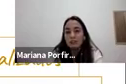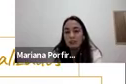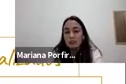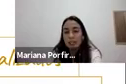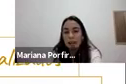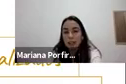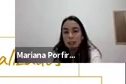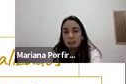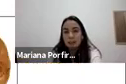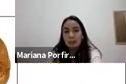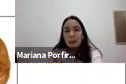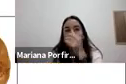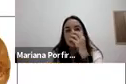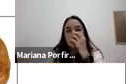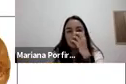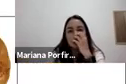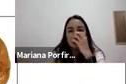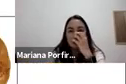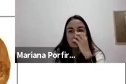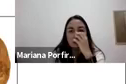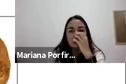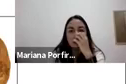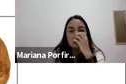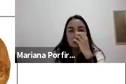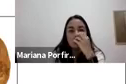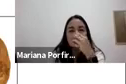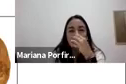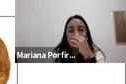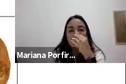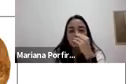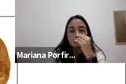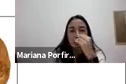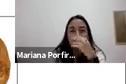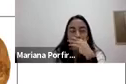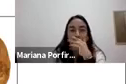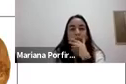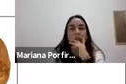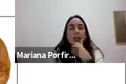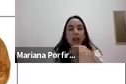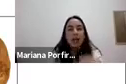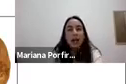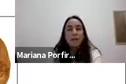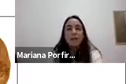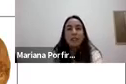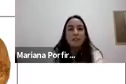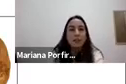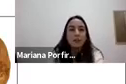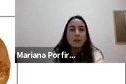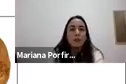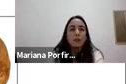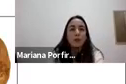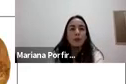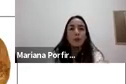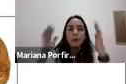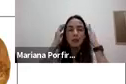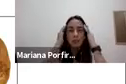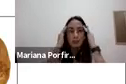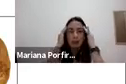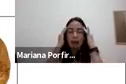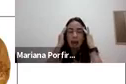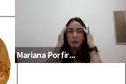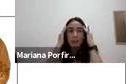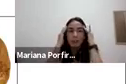bicos artificiais. Então, aqui são os músculos ativados na amamentação, o